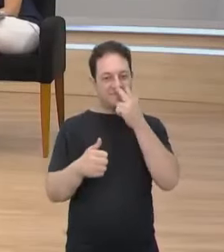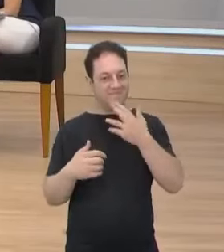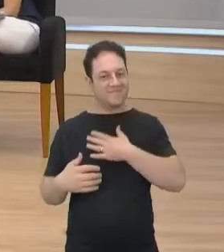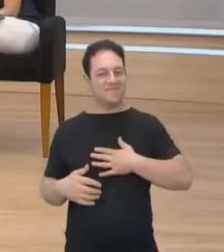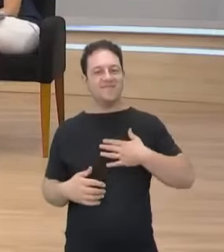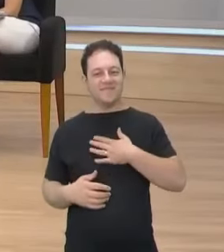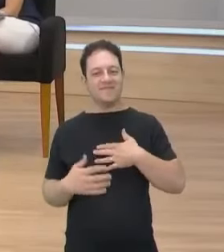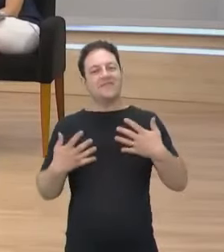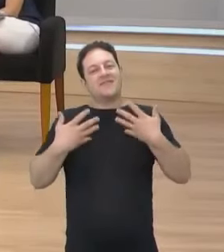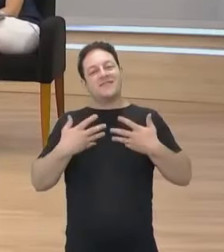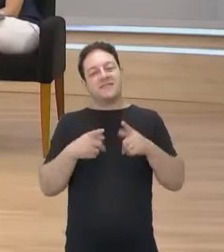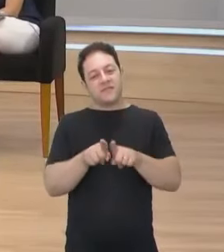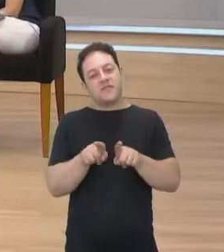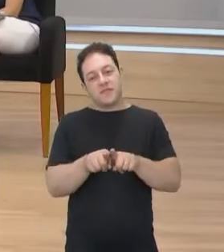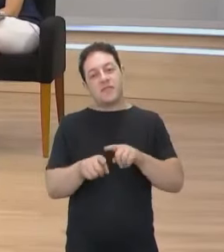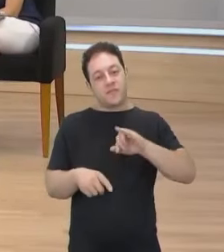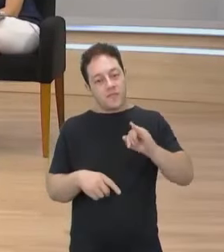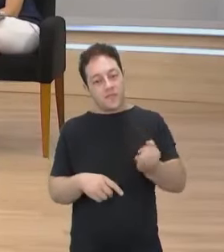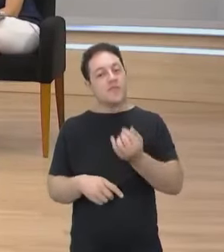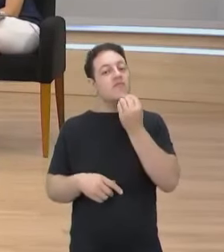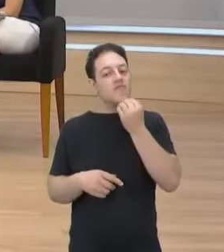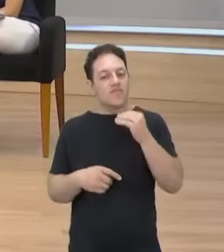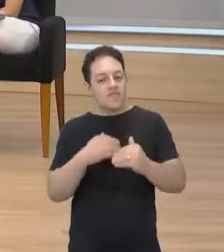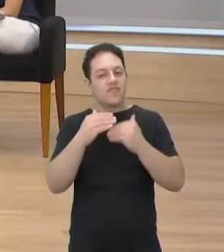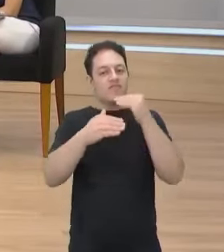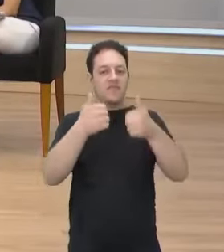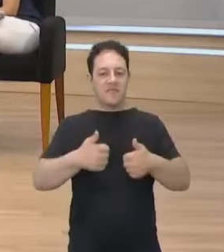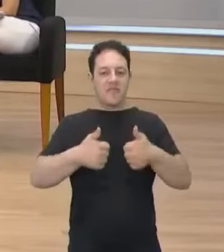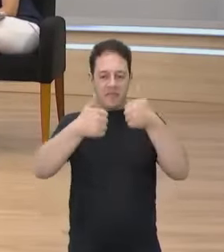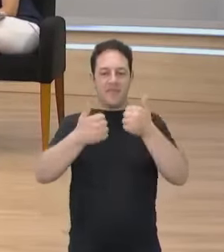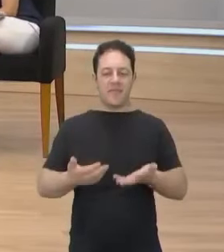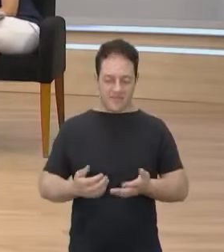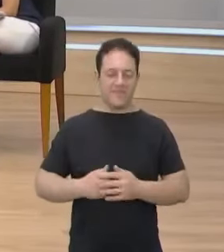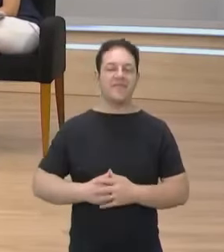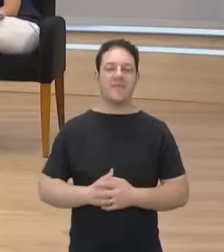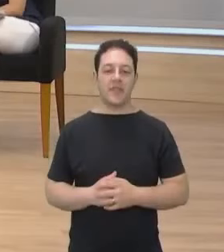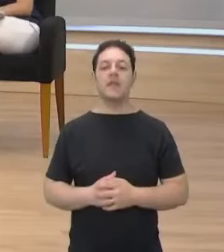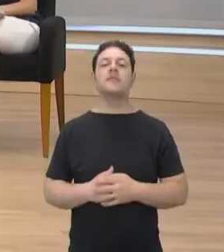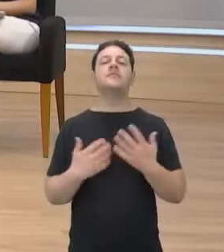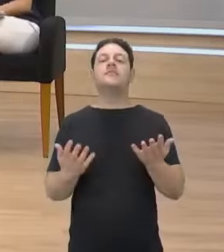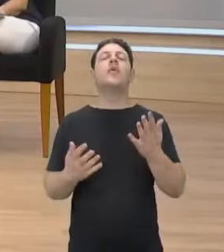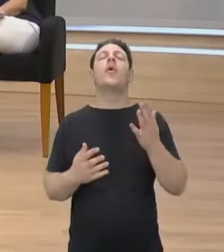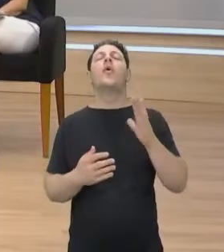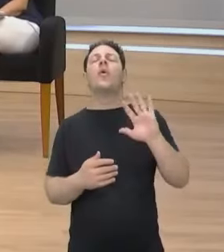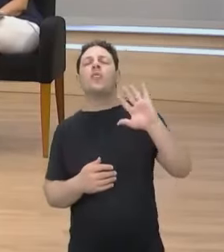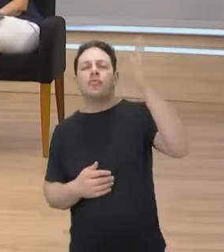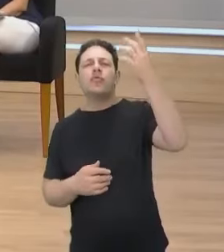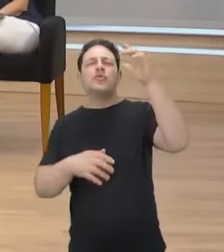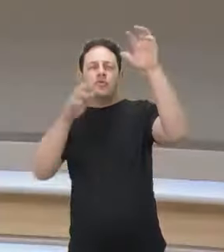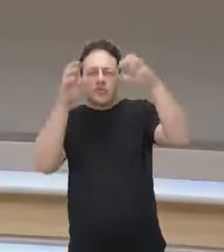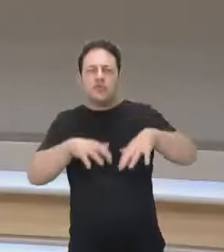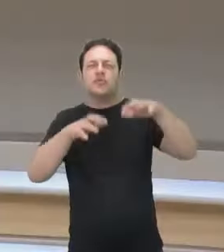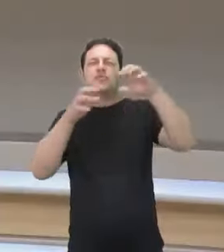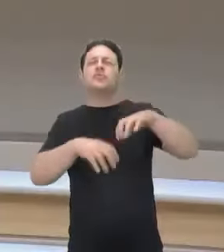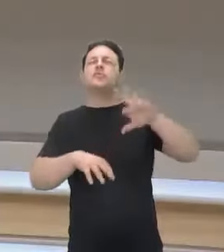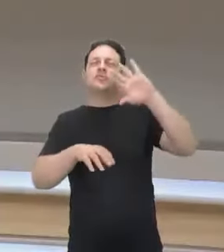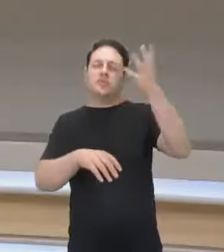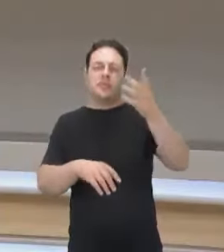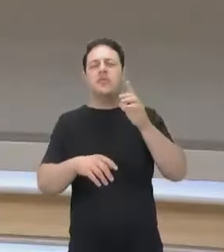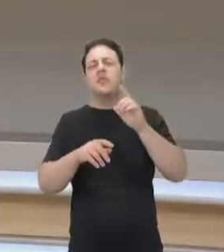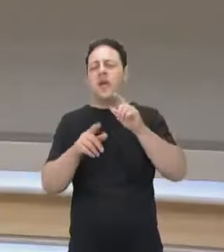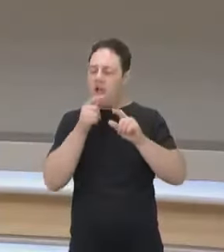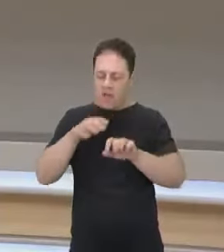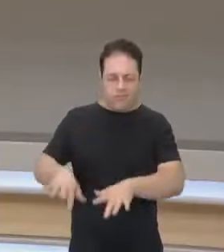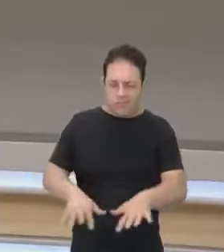muito feliz e é uma oportunidade da gente também melhorar um pouquinho, né? Mas então, como é que tudo isso acontece, né? Por que o